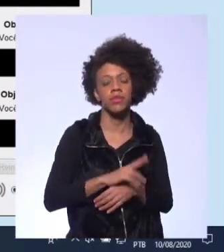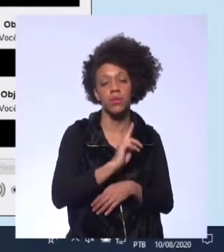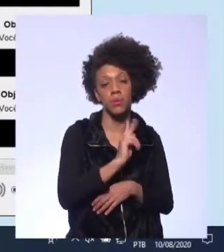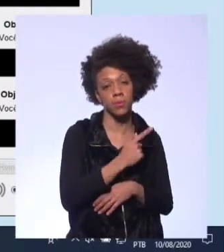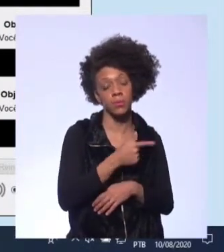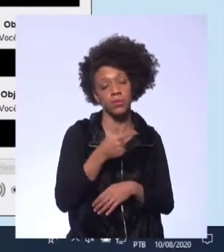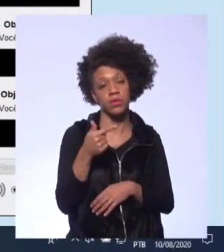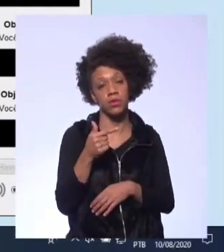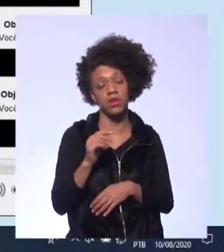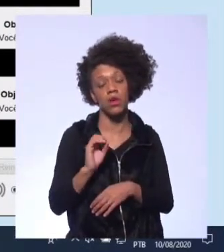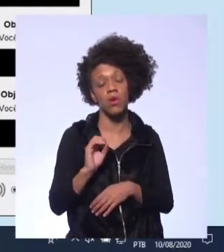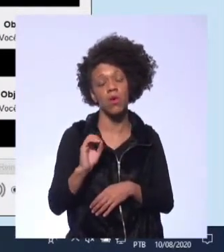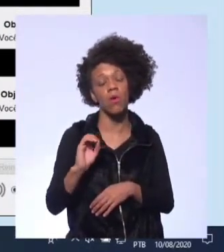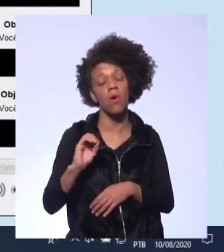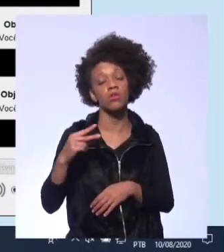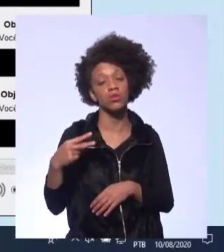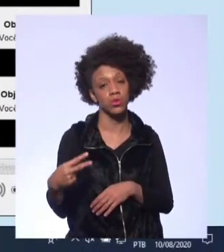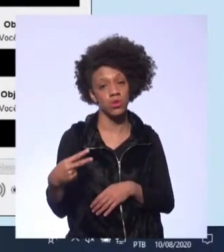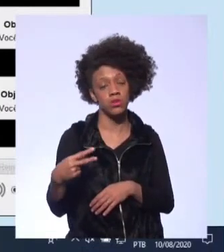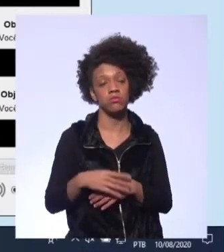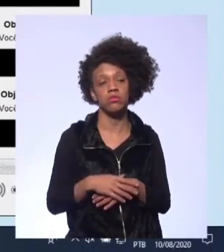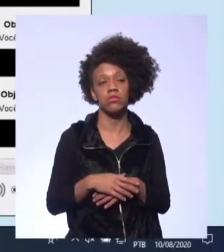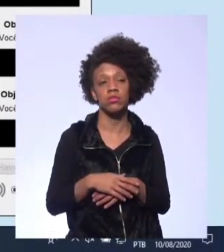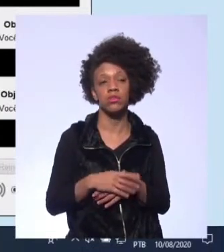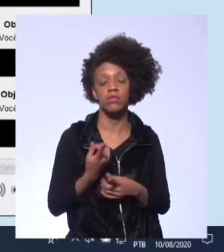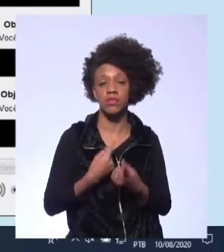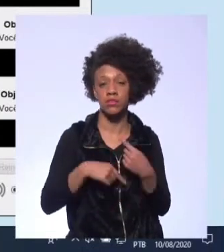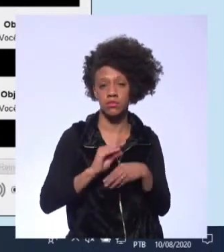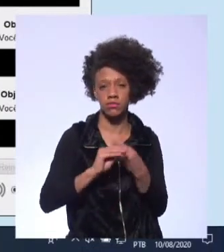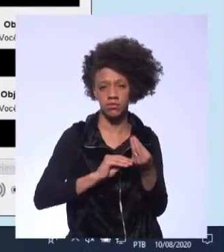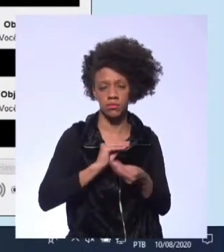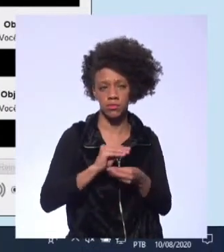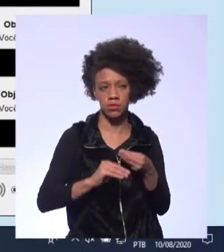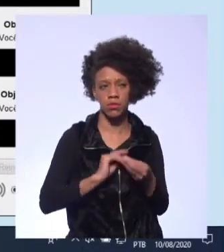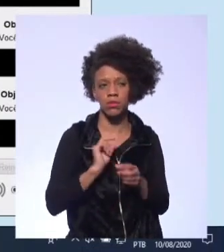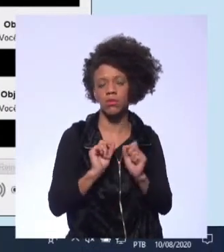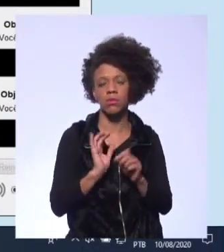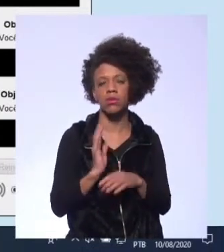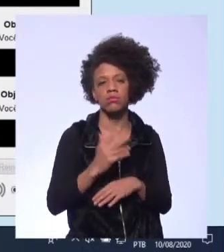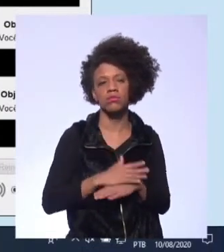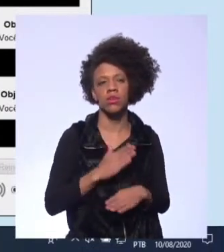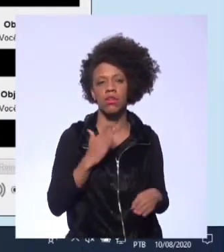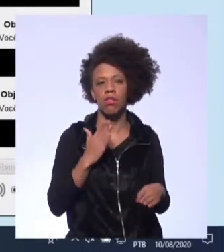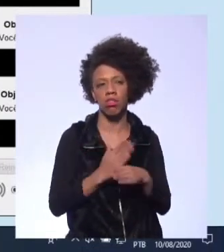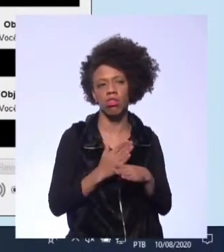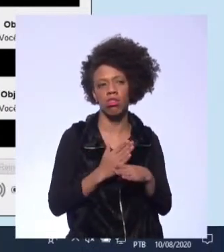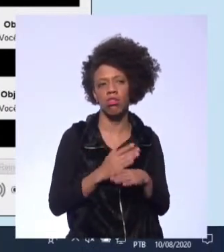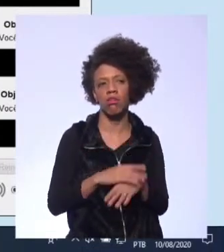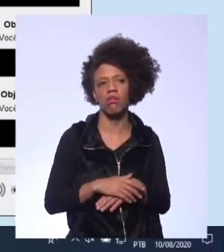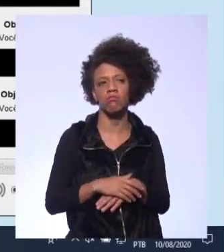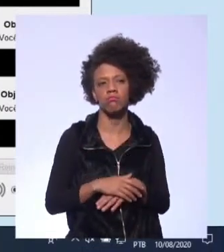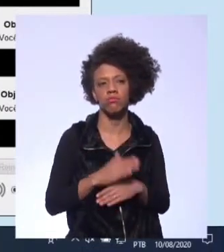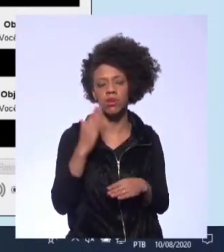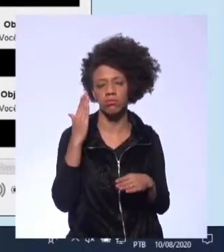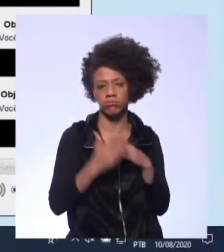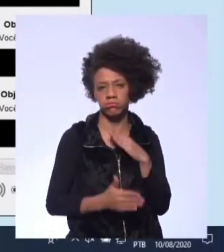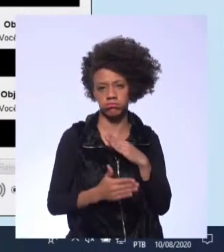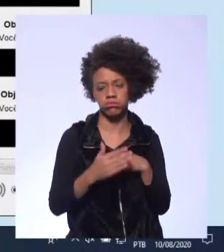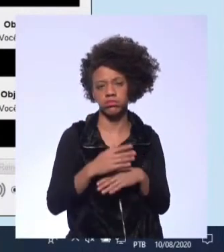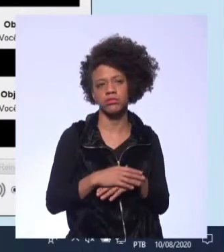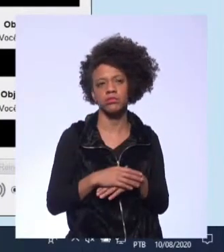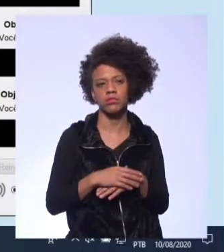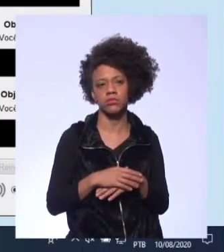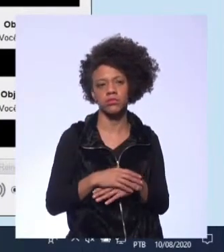o oxigênio, e na sequência tem uma seta que vai ser a transformação. Então, o que aconteceu? Eu quebrei o oxigênio, então vou ter um oxigênio